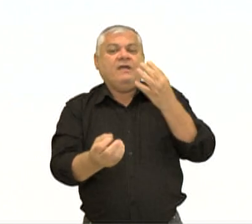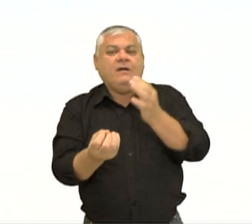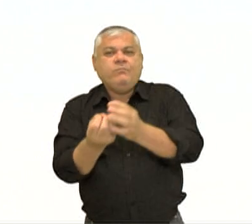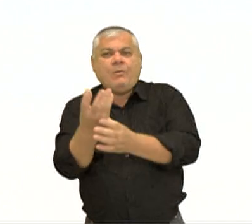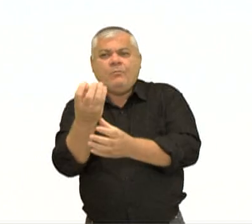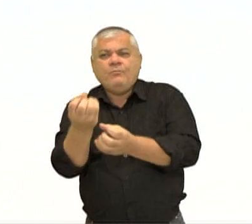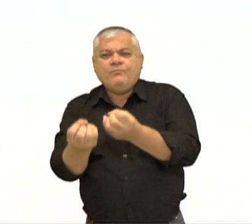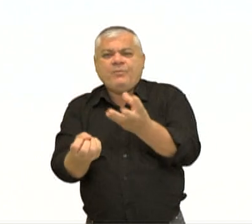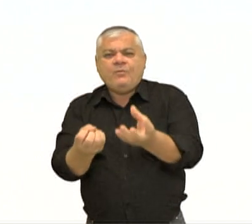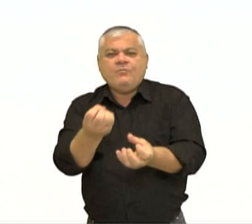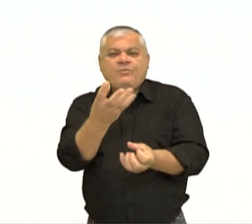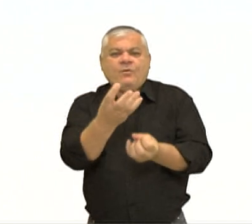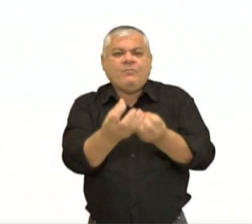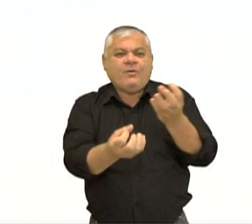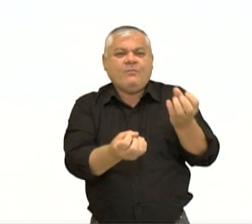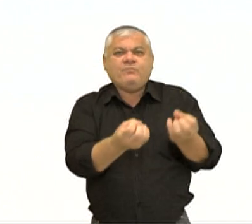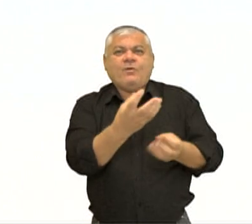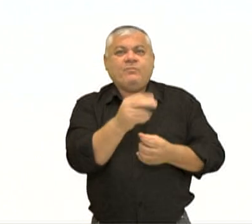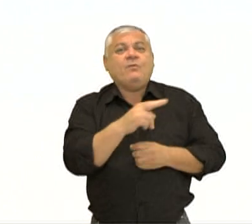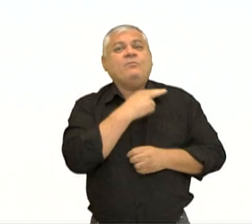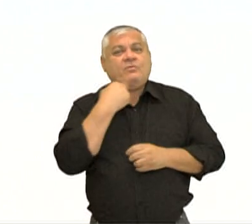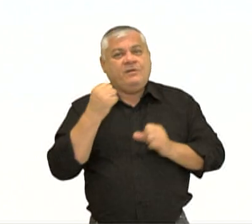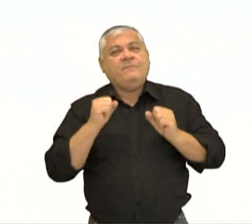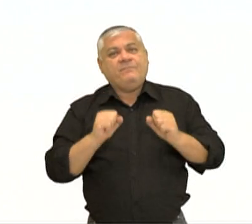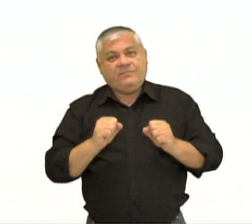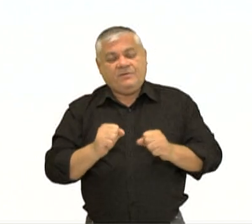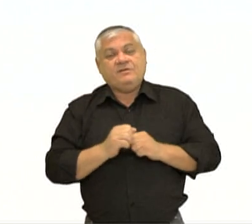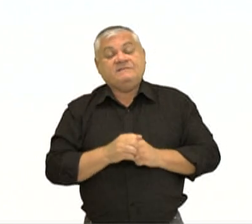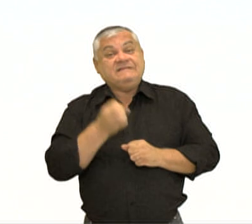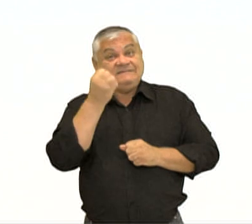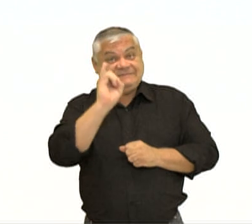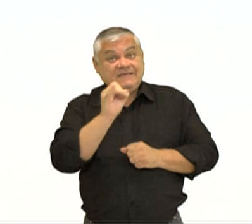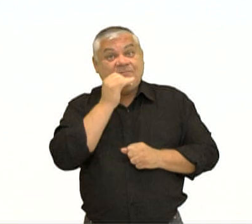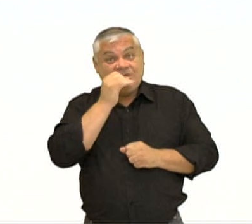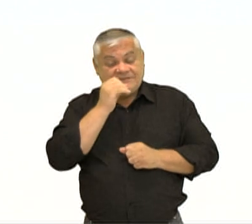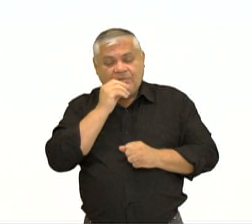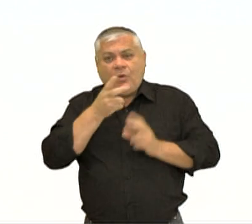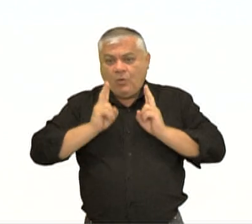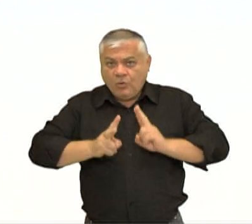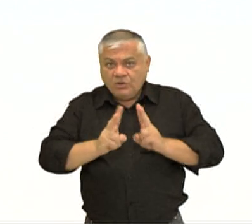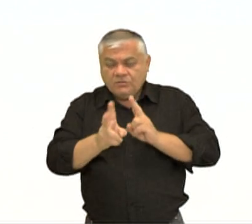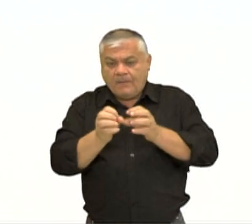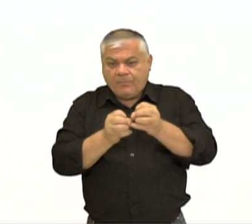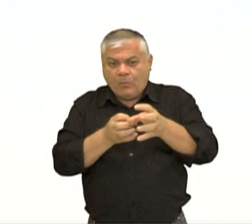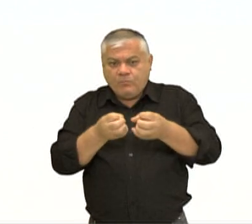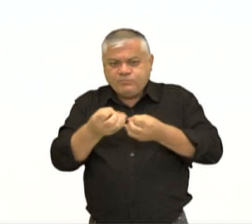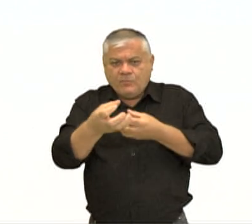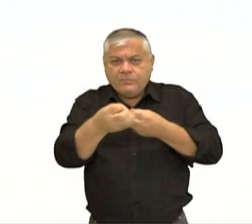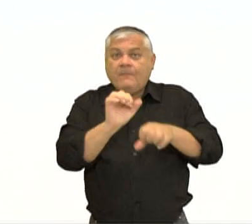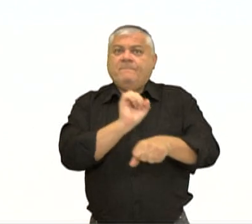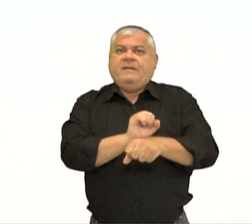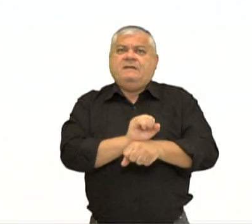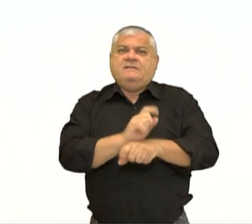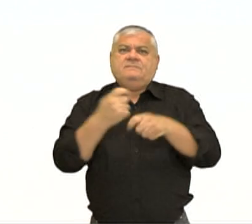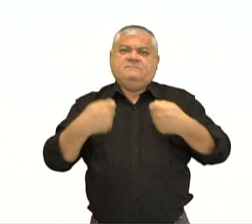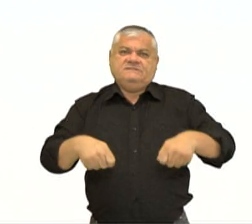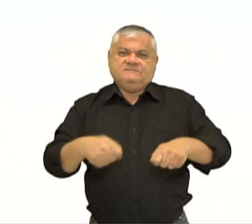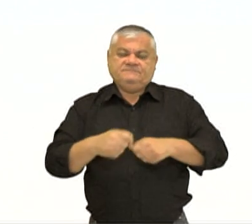serão infectadas também poderão morrer, se essa replicação não parar de acontecer, tá?